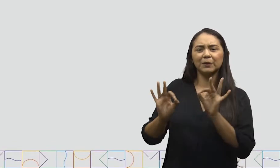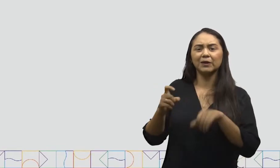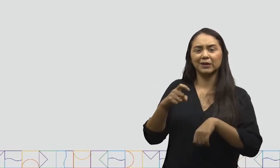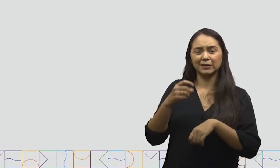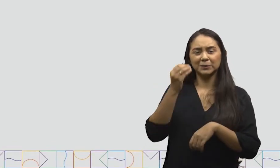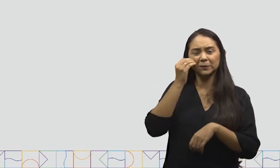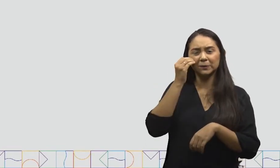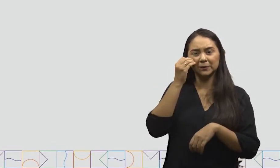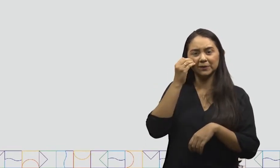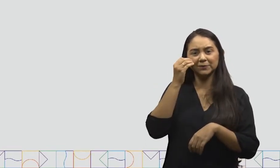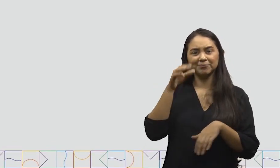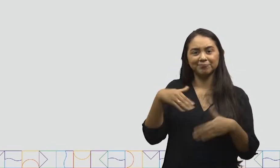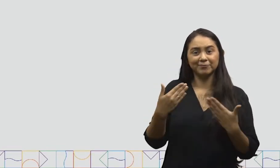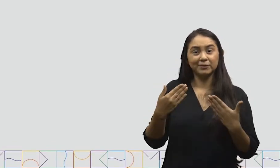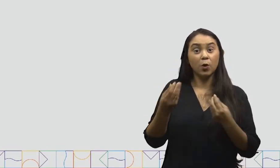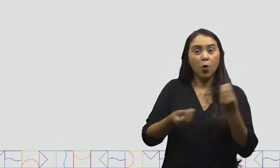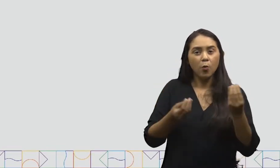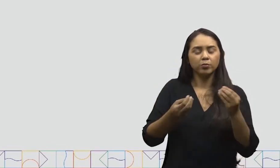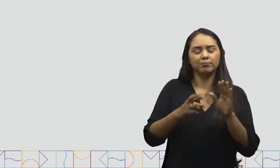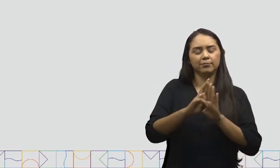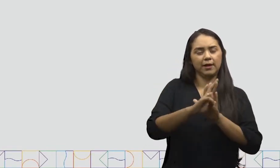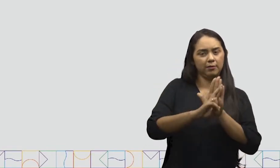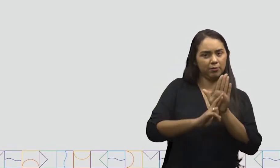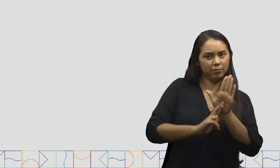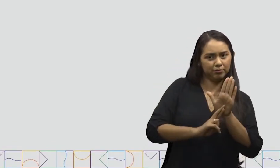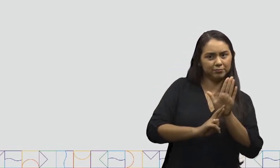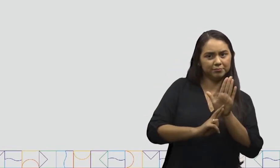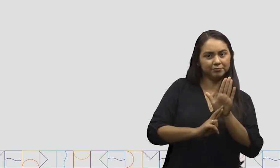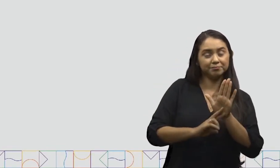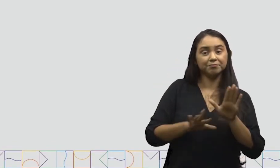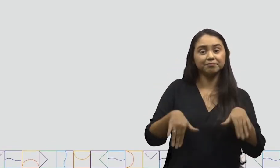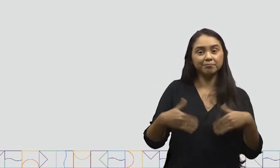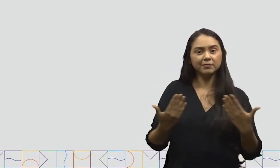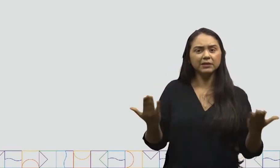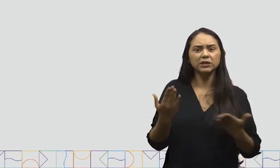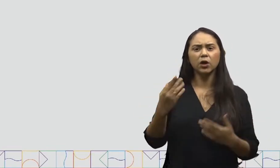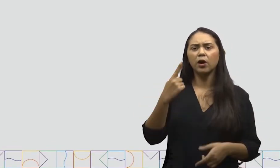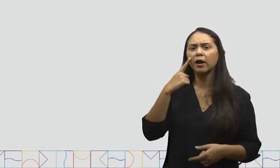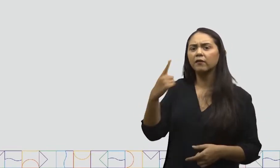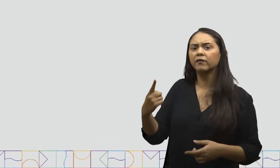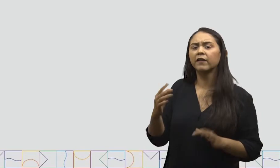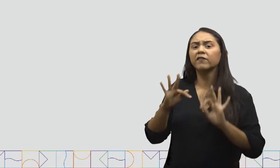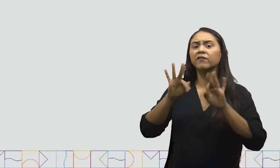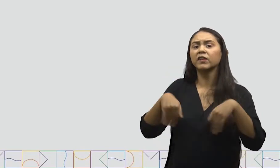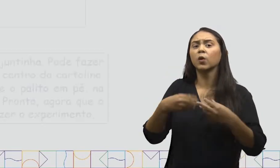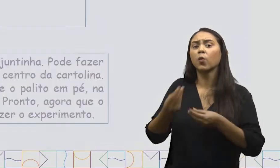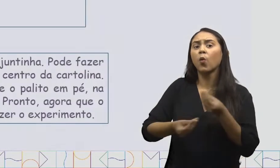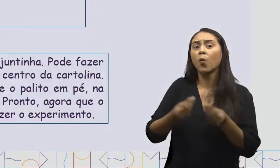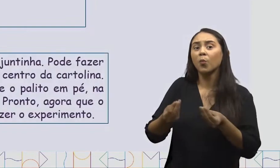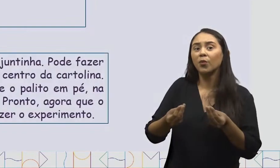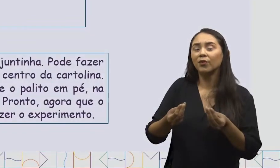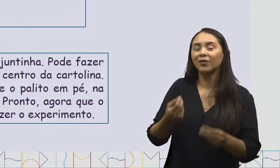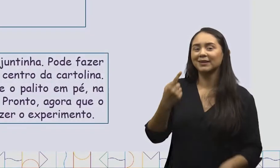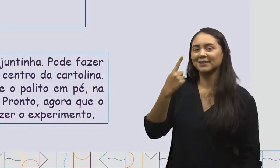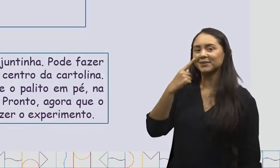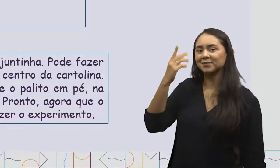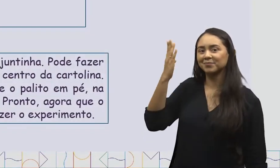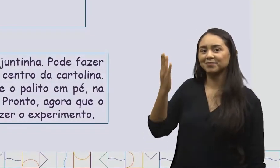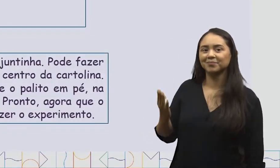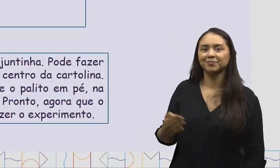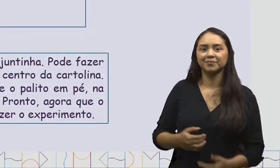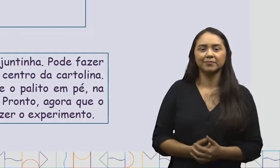do experimento que fizemos, em formato de relatório. Agora veja comigo como o relatório ficou. Relato